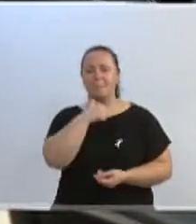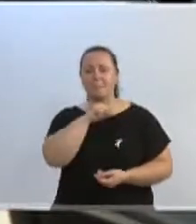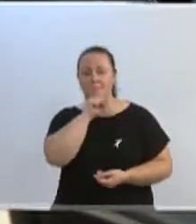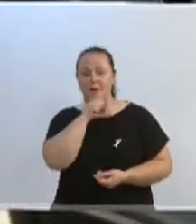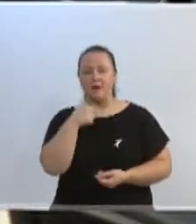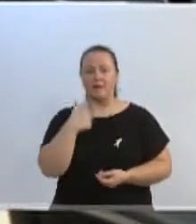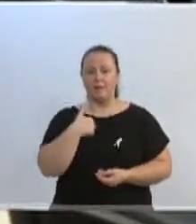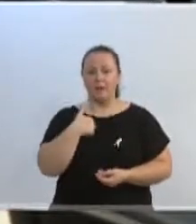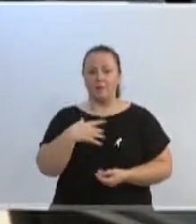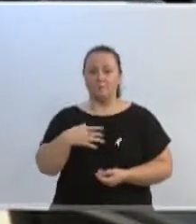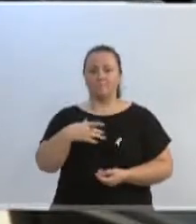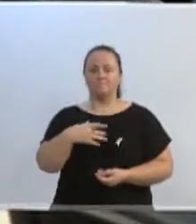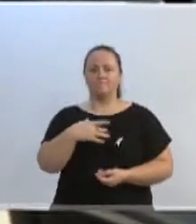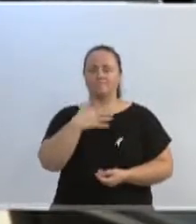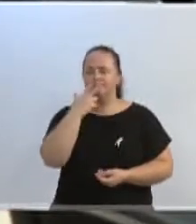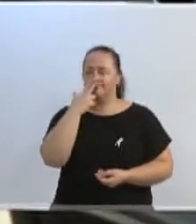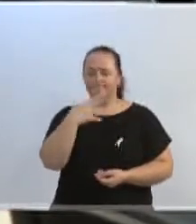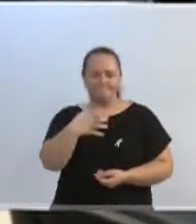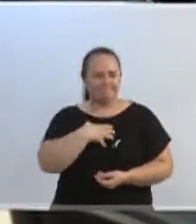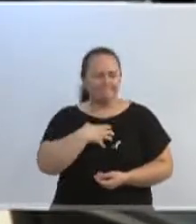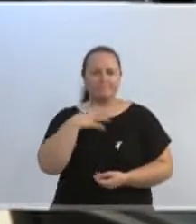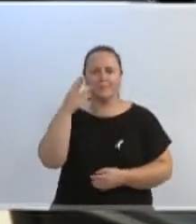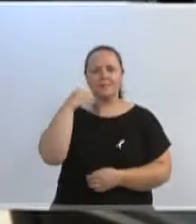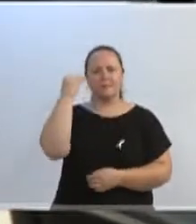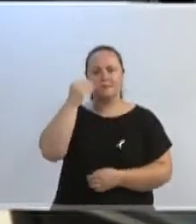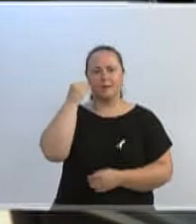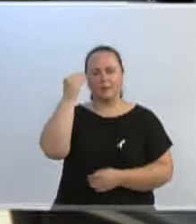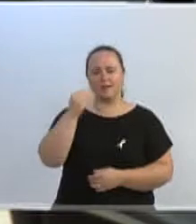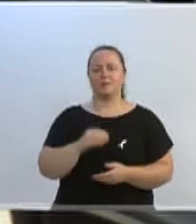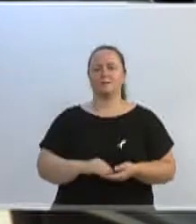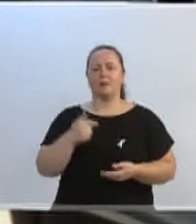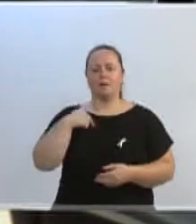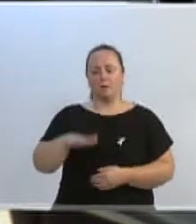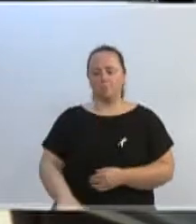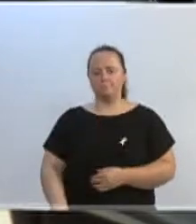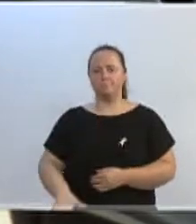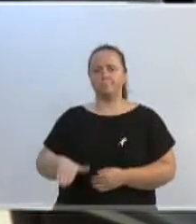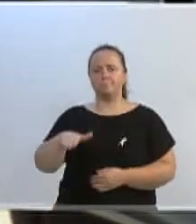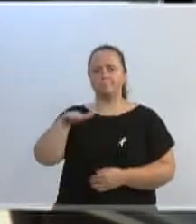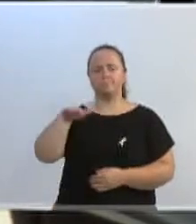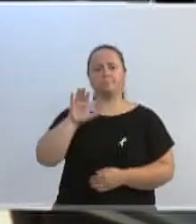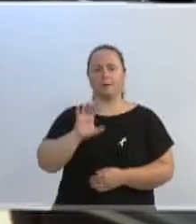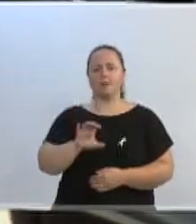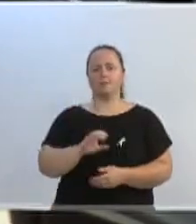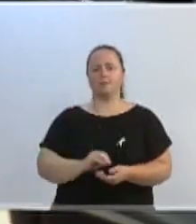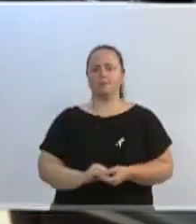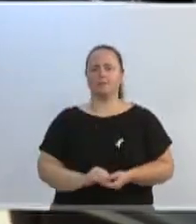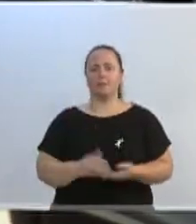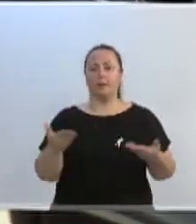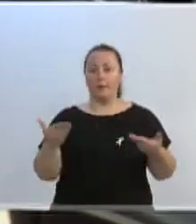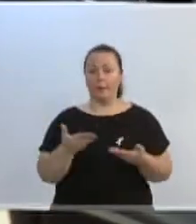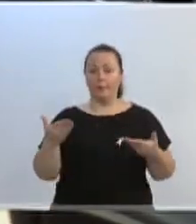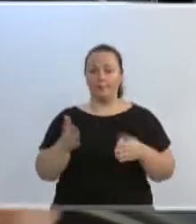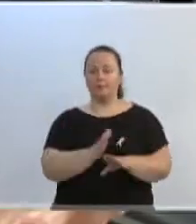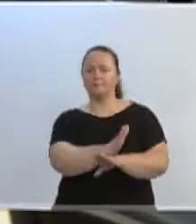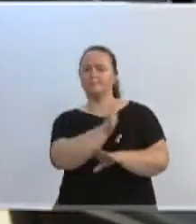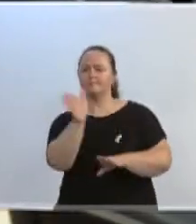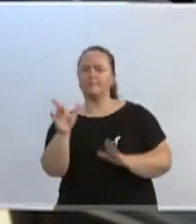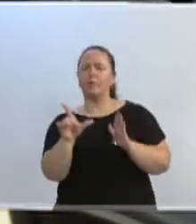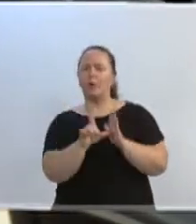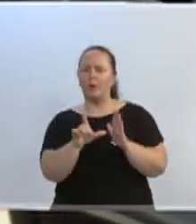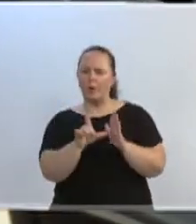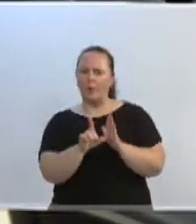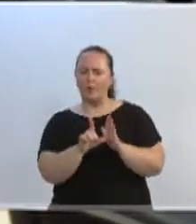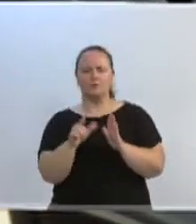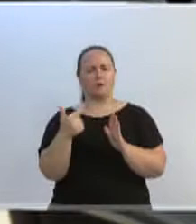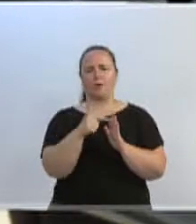isso na pele. Como eu sou deficiente, eu tenho isso. Cresci assim. Hoje, você vai numa loja, você não tem um provador